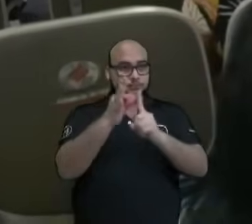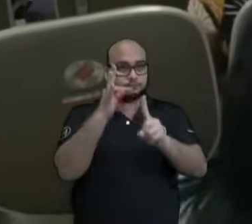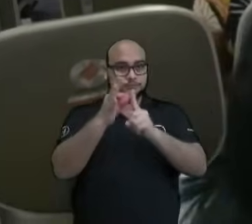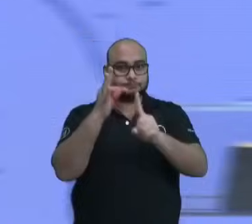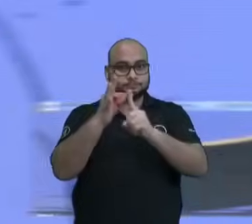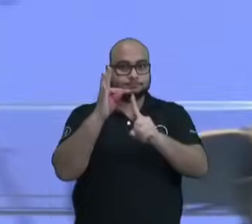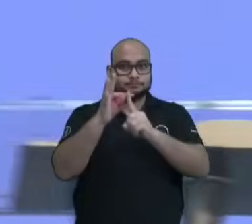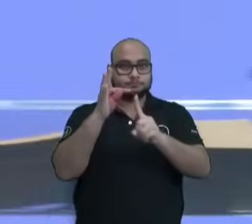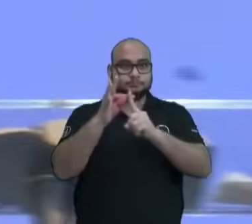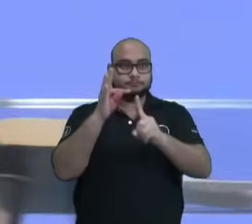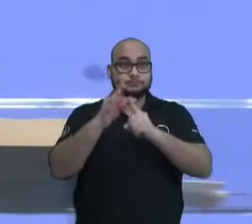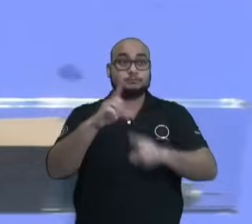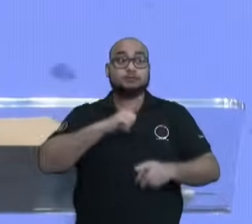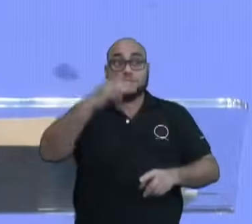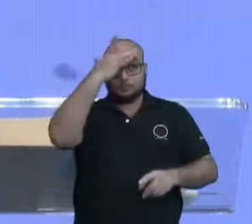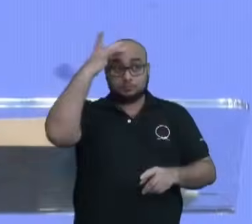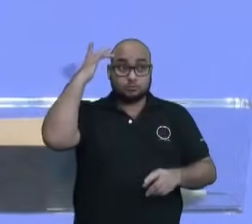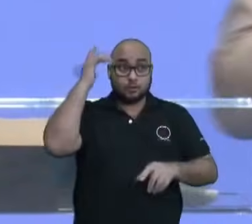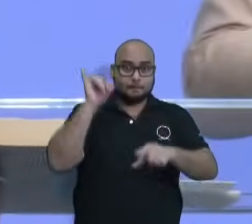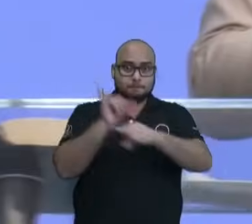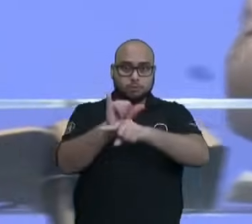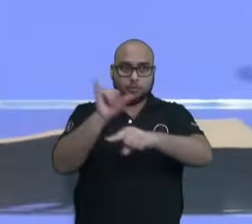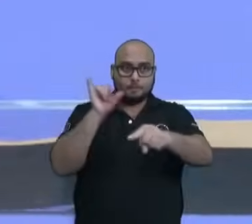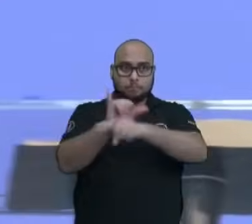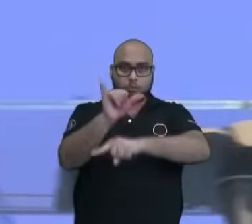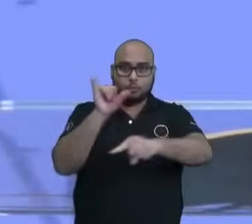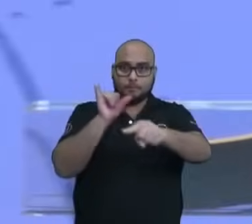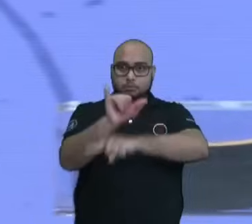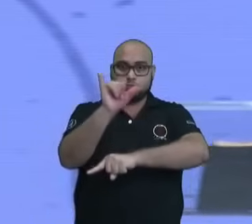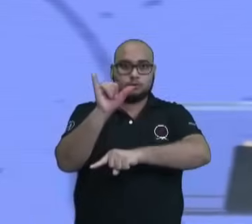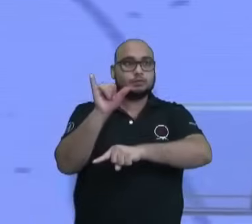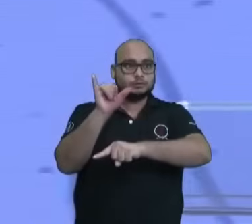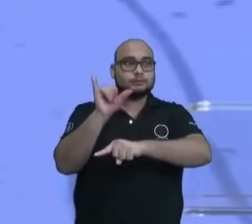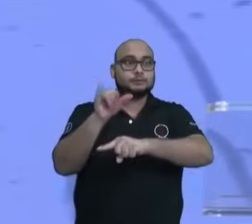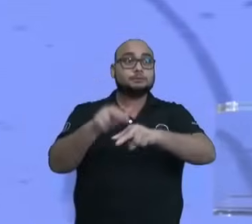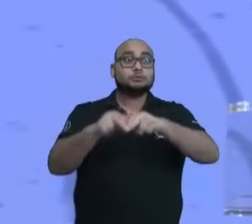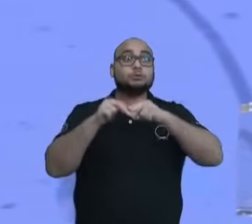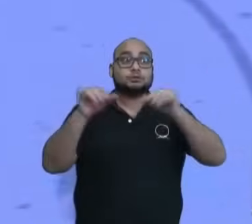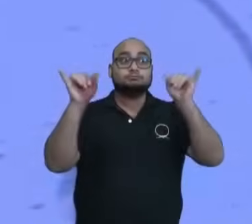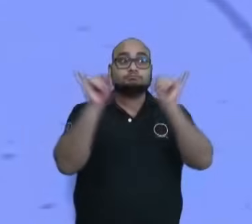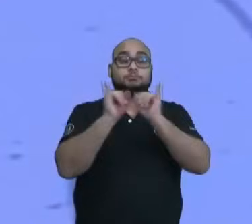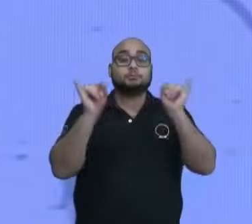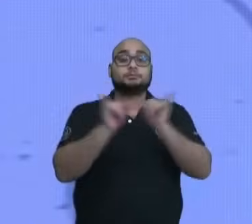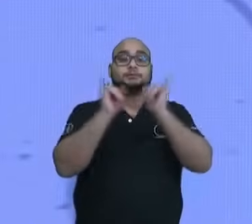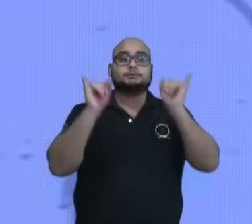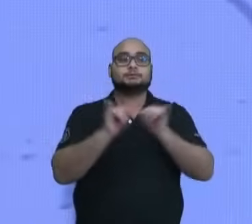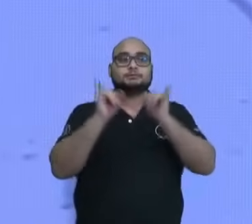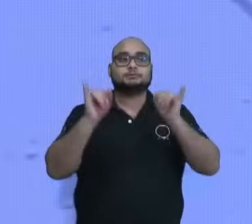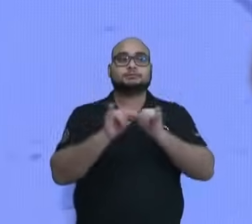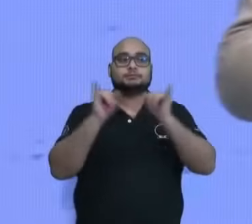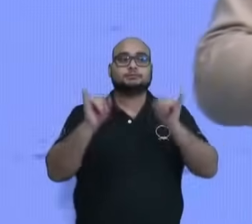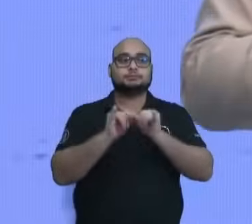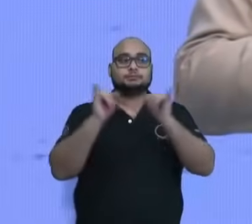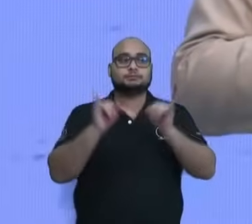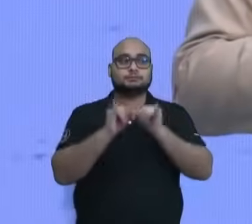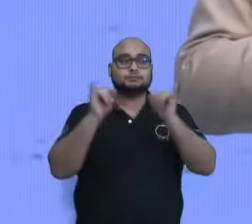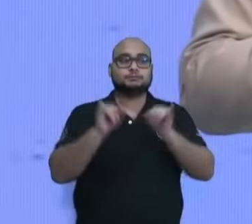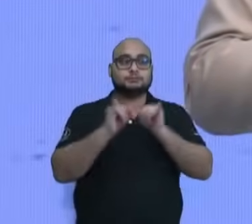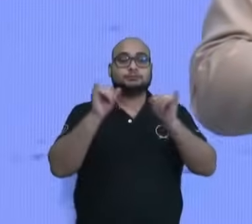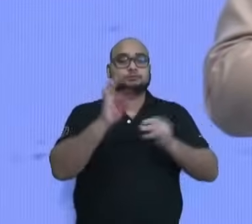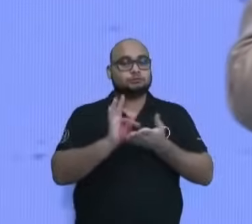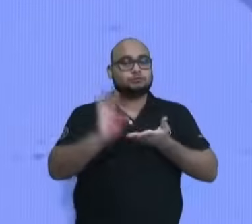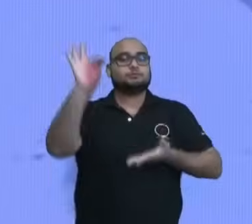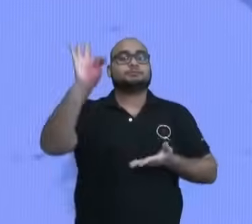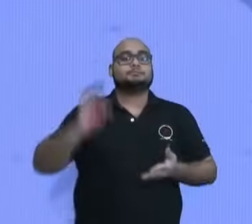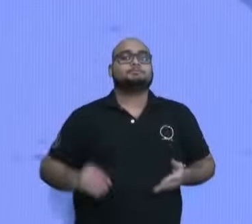Envolvida Por besterol teológico tem muita gente saindo dos fundamentos do Evangelho é isso aqui